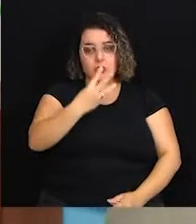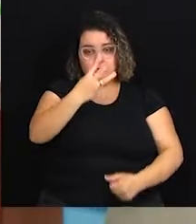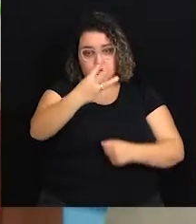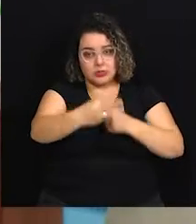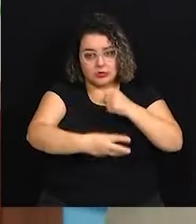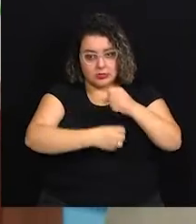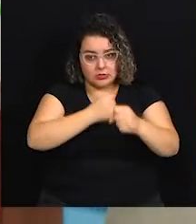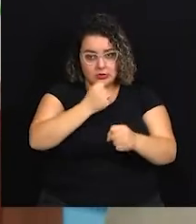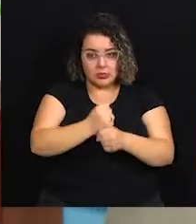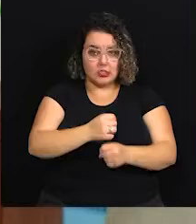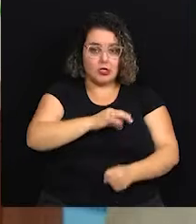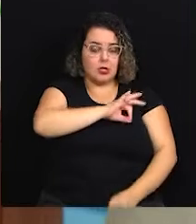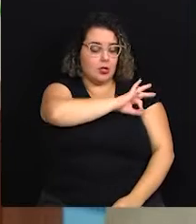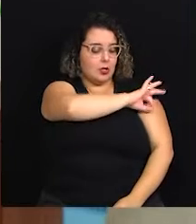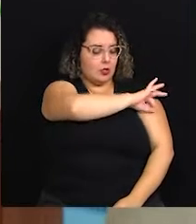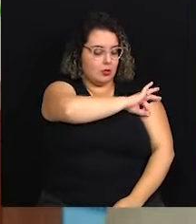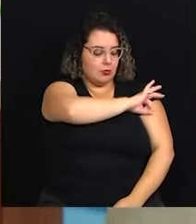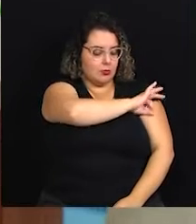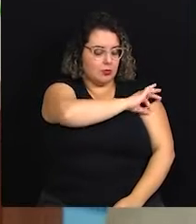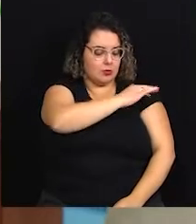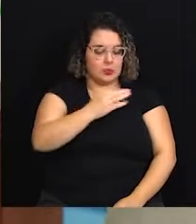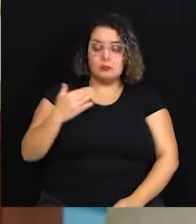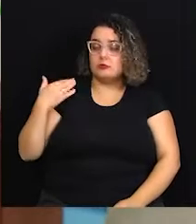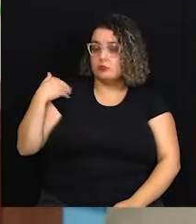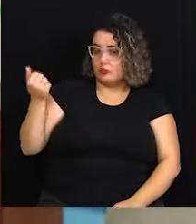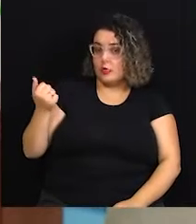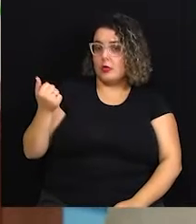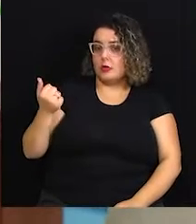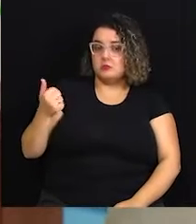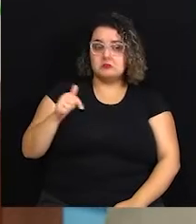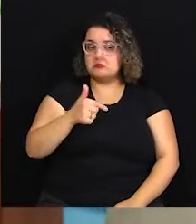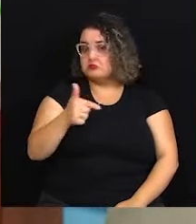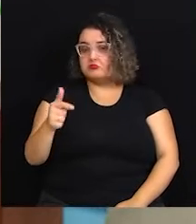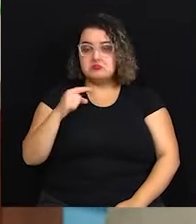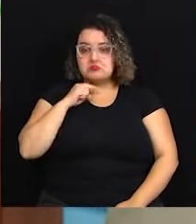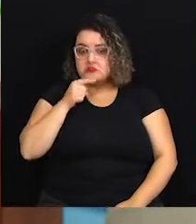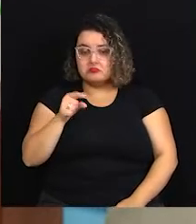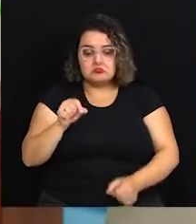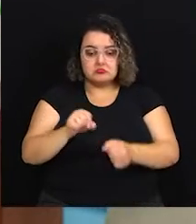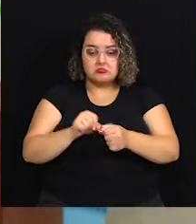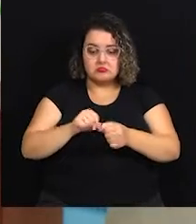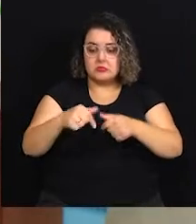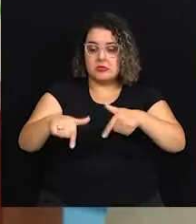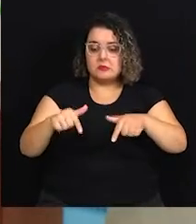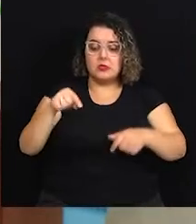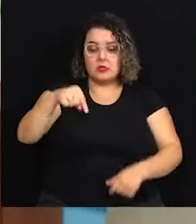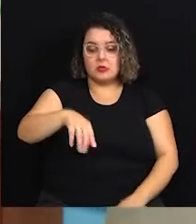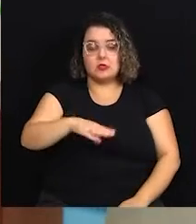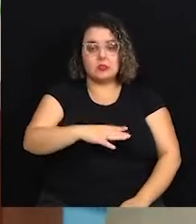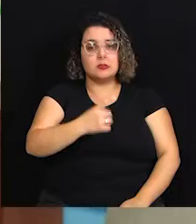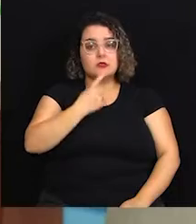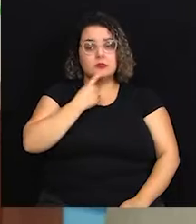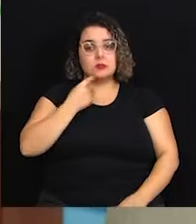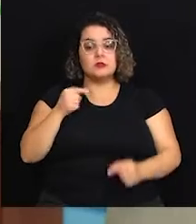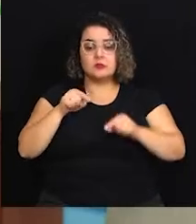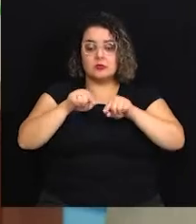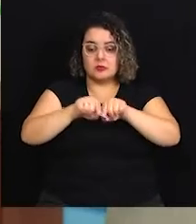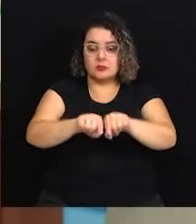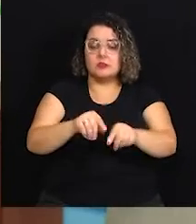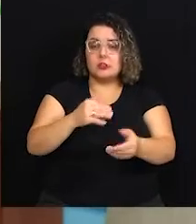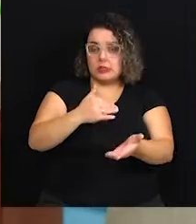a prefeitura nos chamou, porque não tinha ninguém que fizesse esse trabalho em Campinas. Aí nós fizemos a parceria com a Secretaria